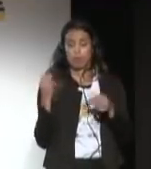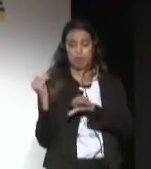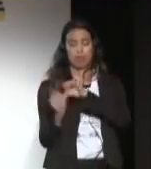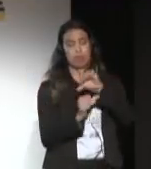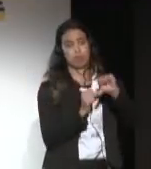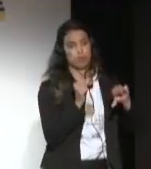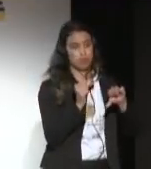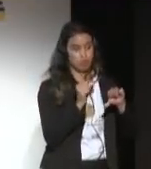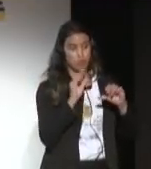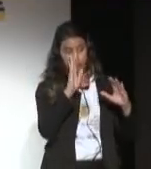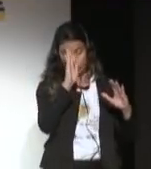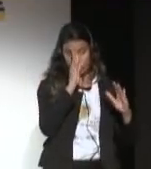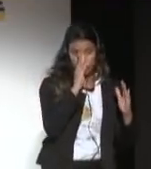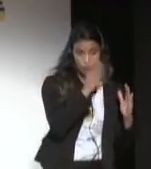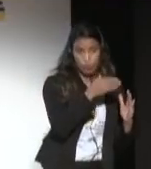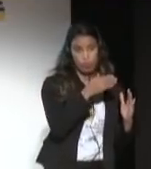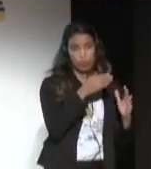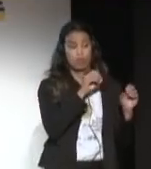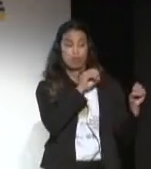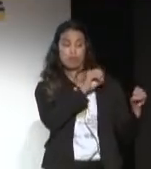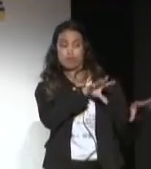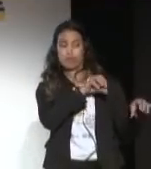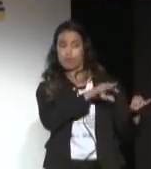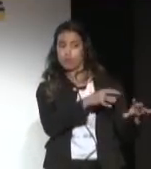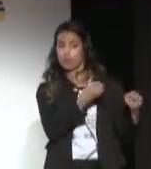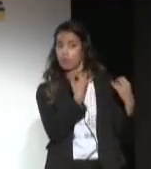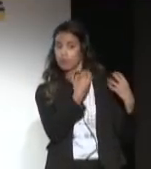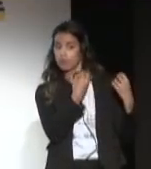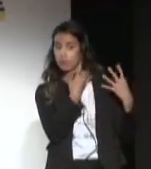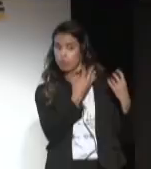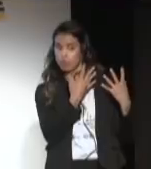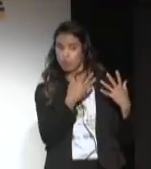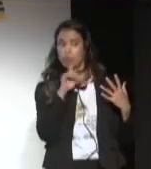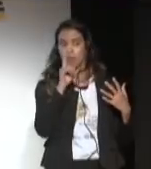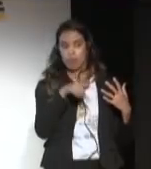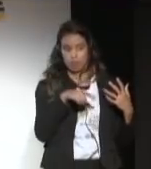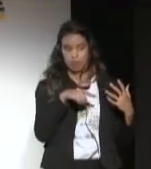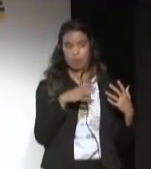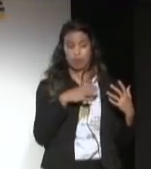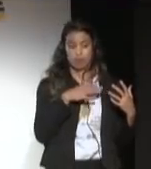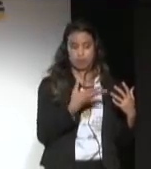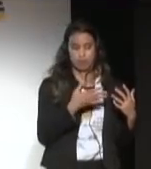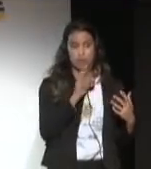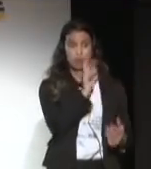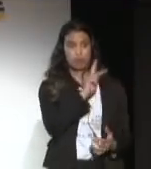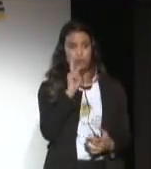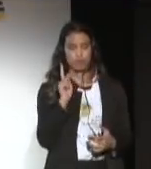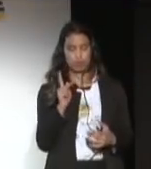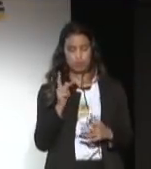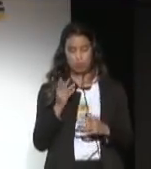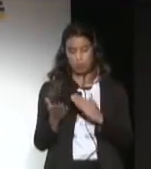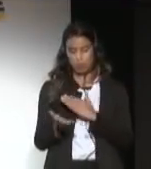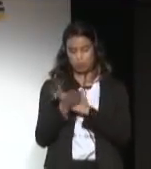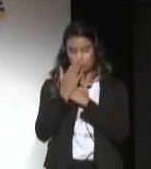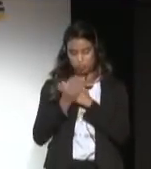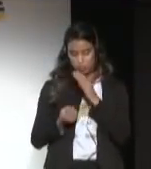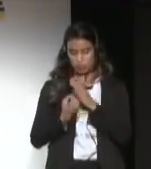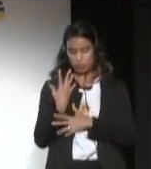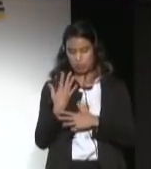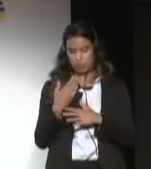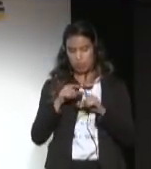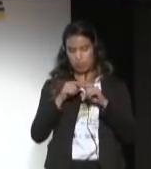mais focada no conteúdo que os professores ensinam. É um ensino mais ativo, os professores desenvolvem os próprios